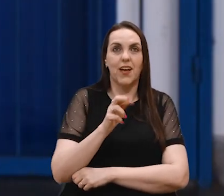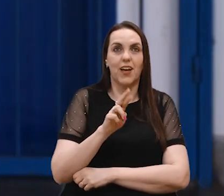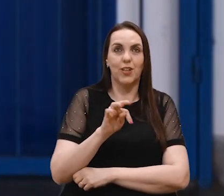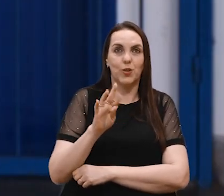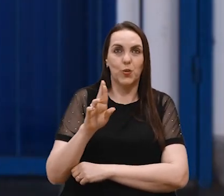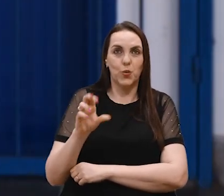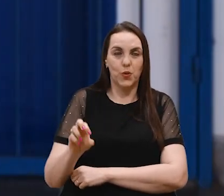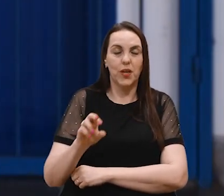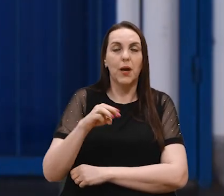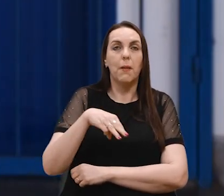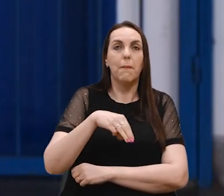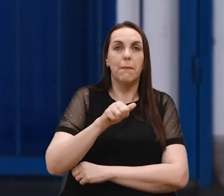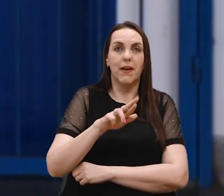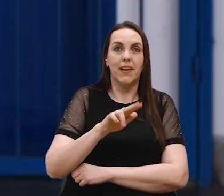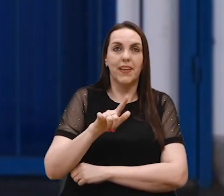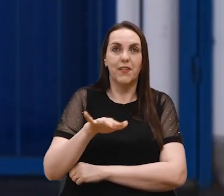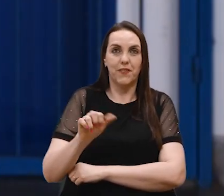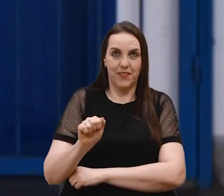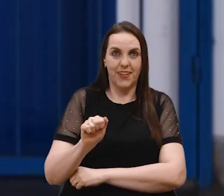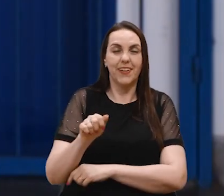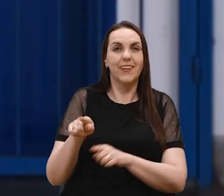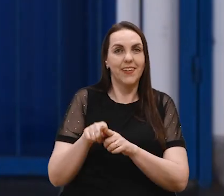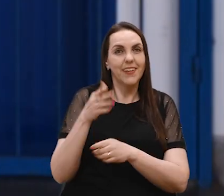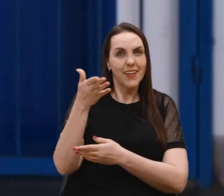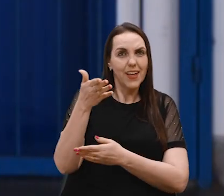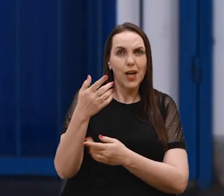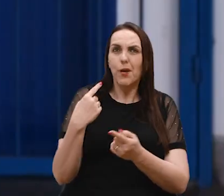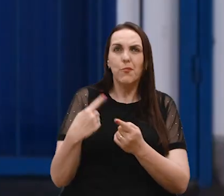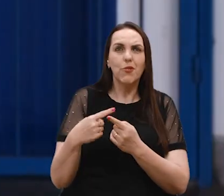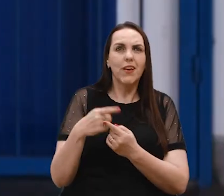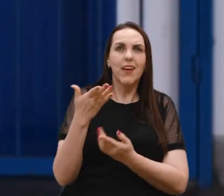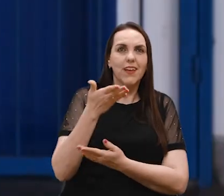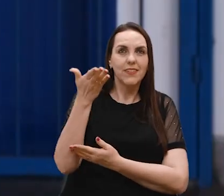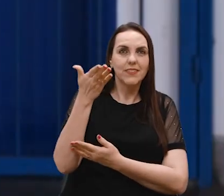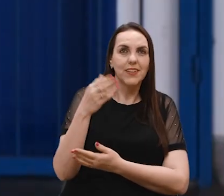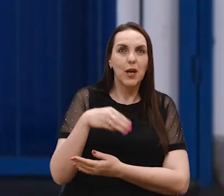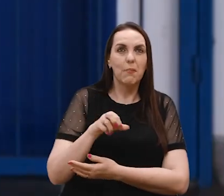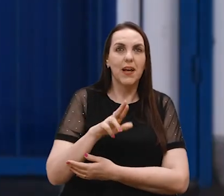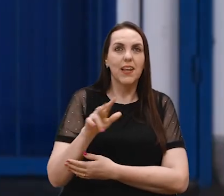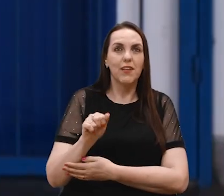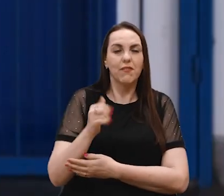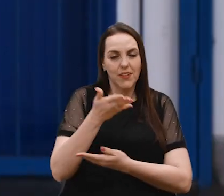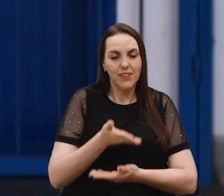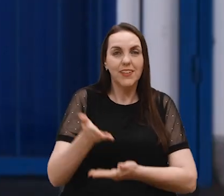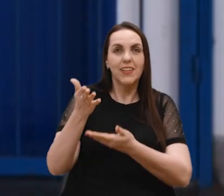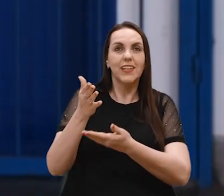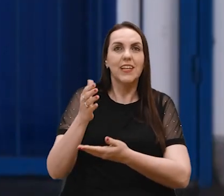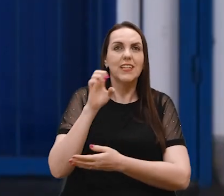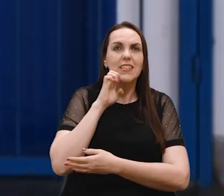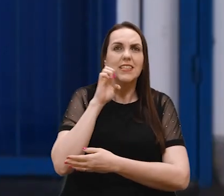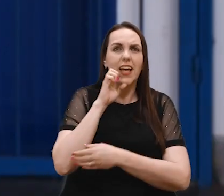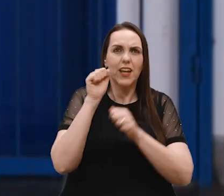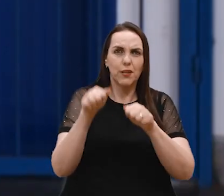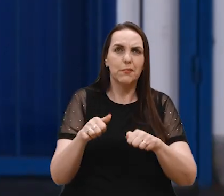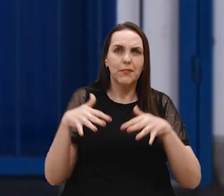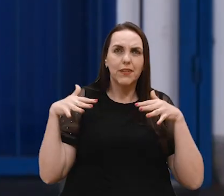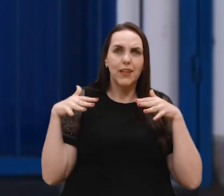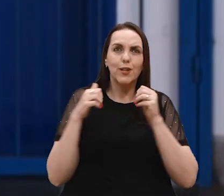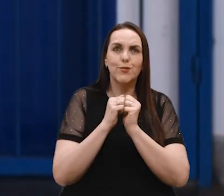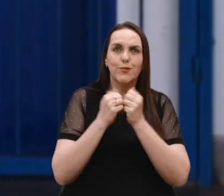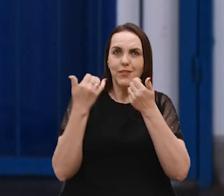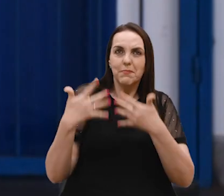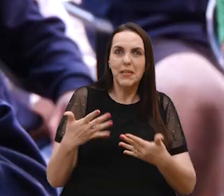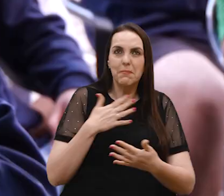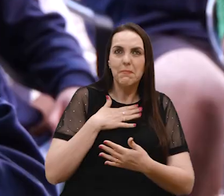nossa produtora, a Marliva Gonçalves, e eu quero saber dela por que ela levou a vereadora Estela para a plateia. Marliva, dá para você